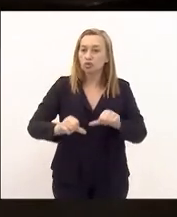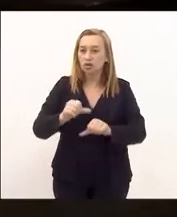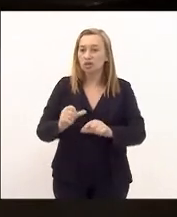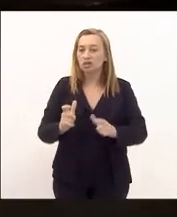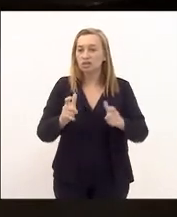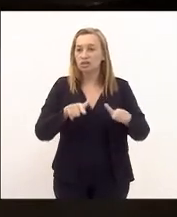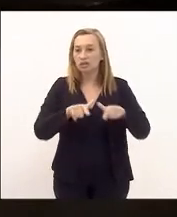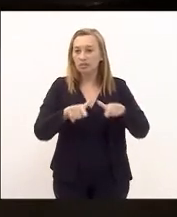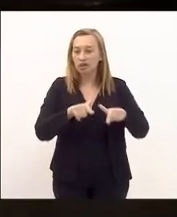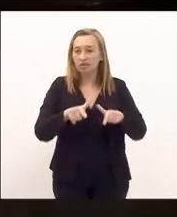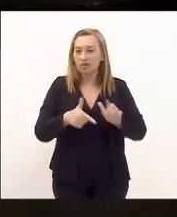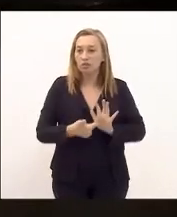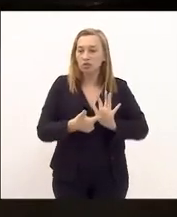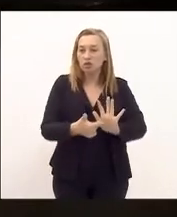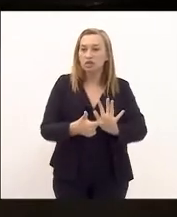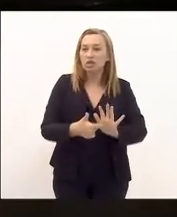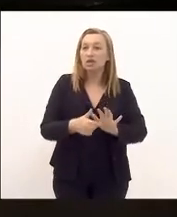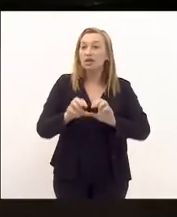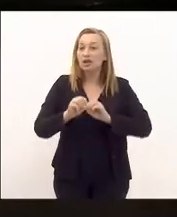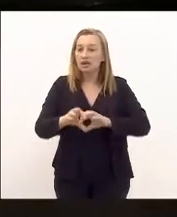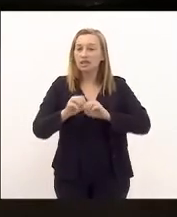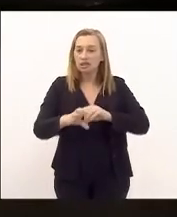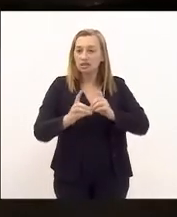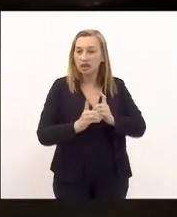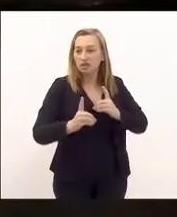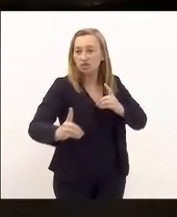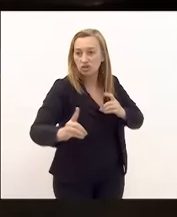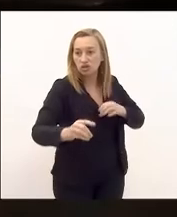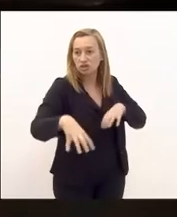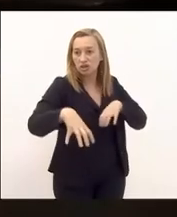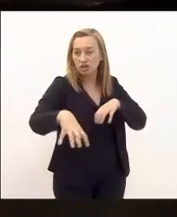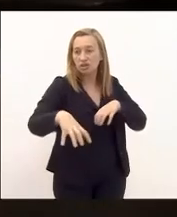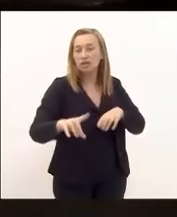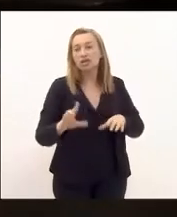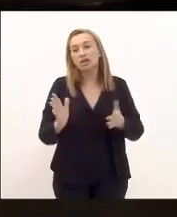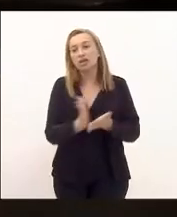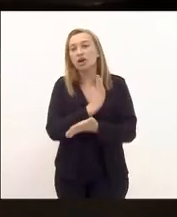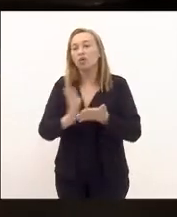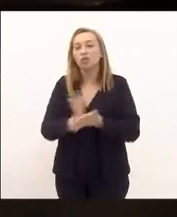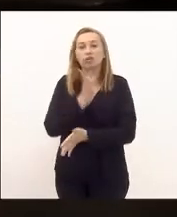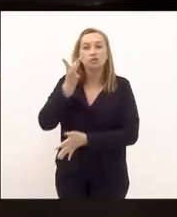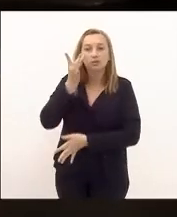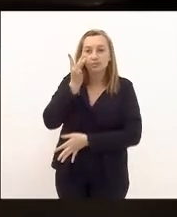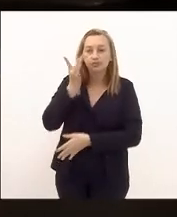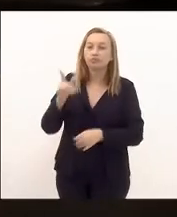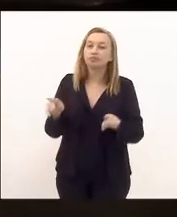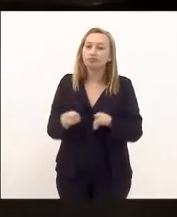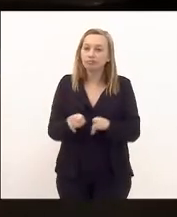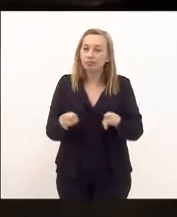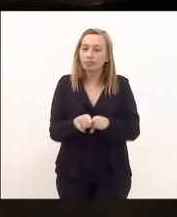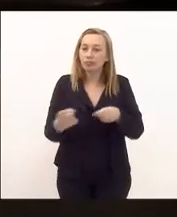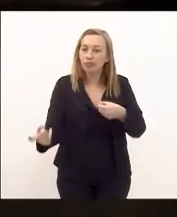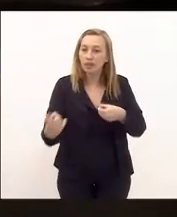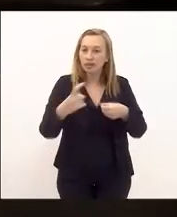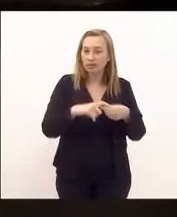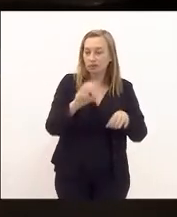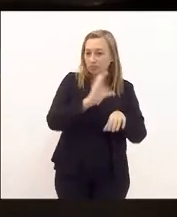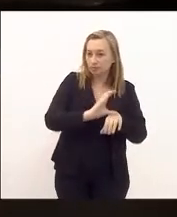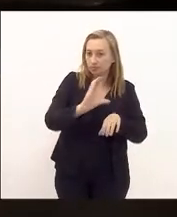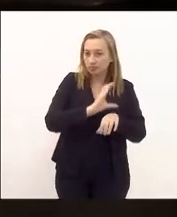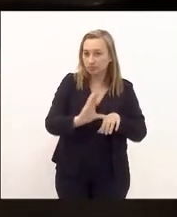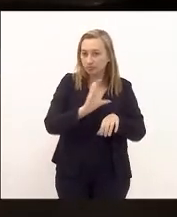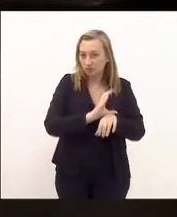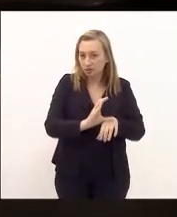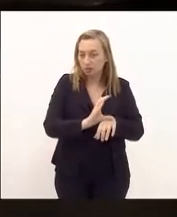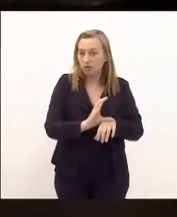PM. Vagas de ensino à distância e algumas presenciais. E ainda retornarão os cursos